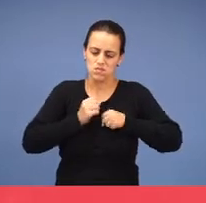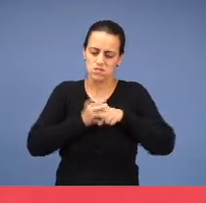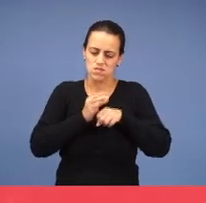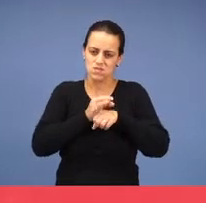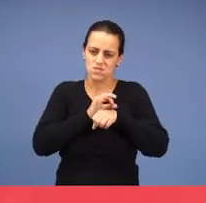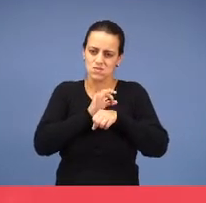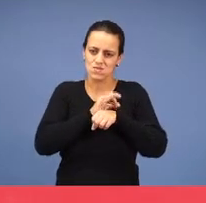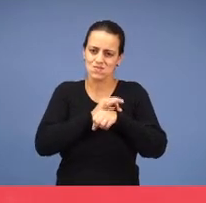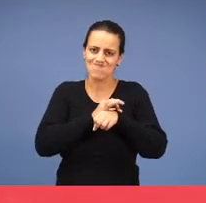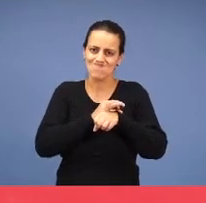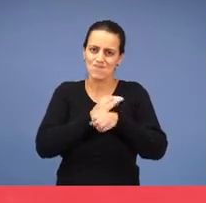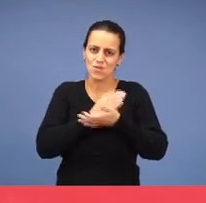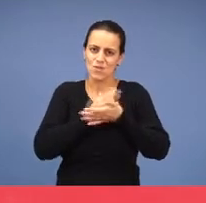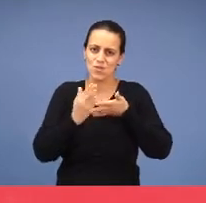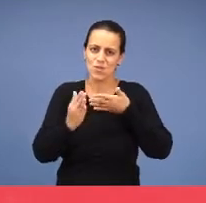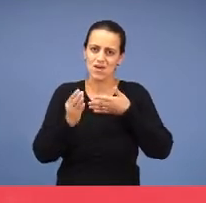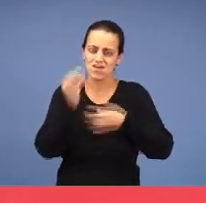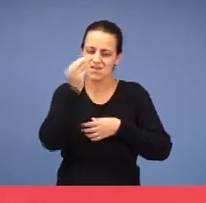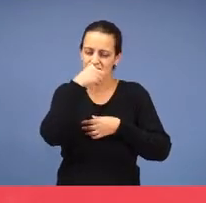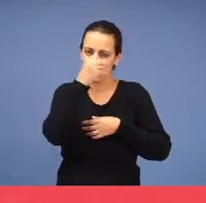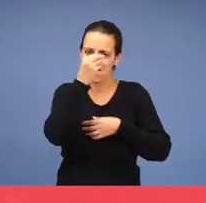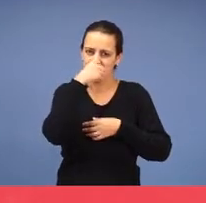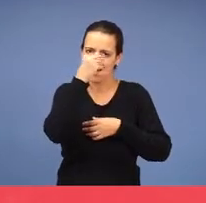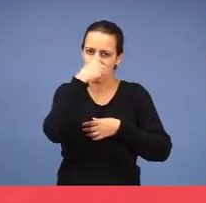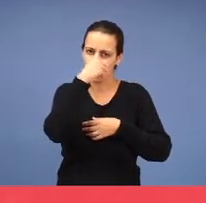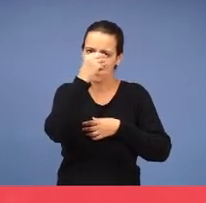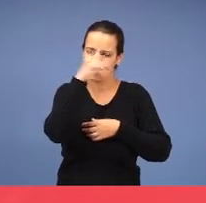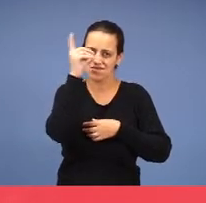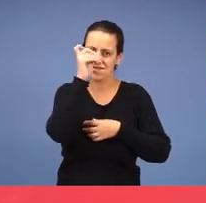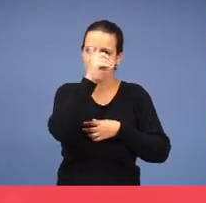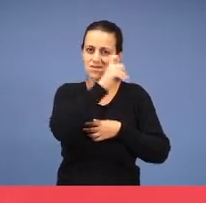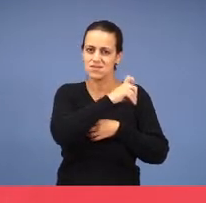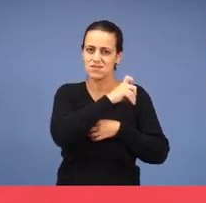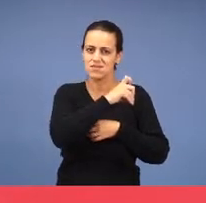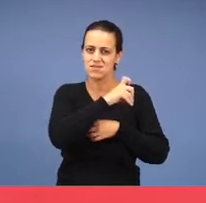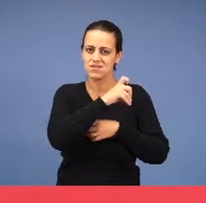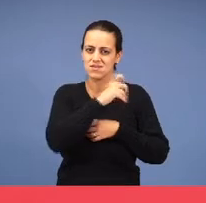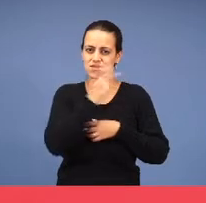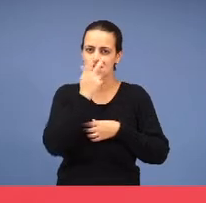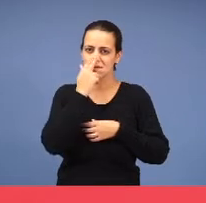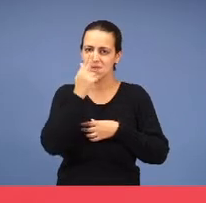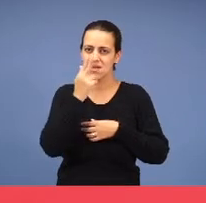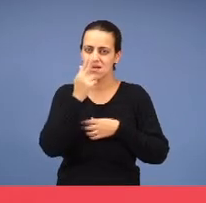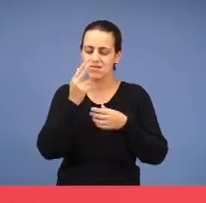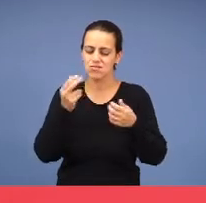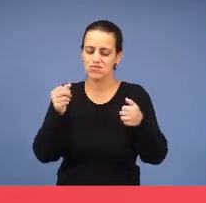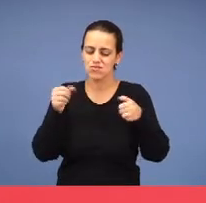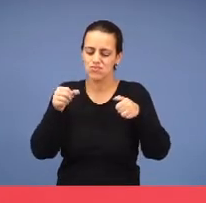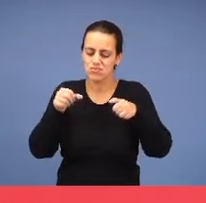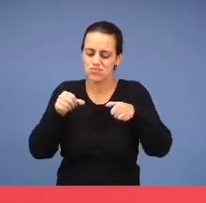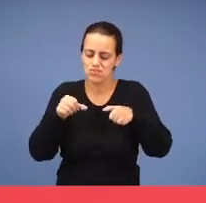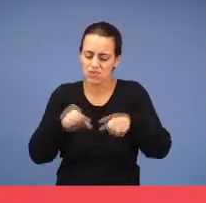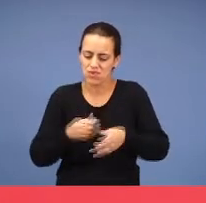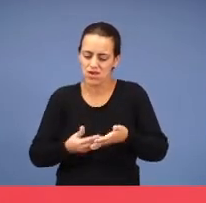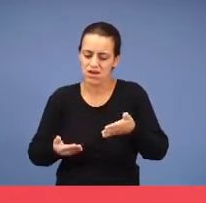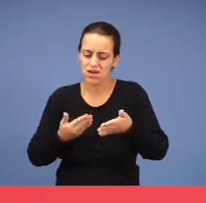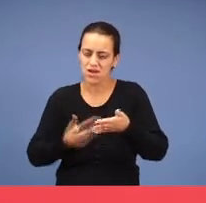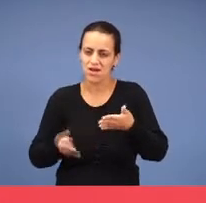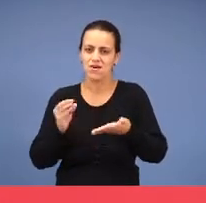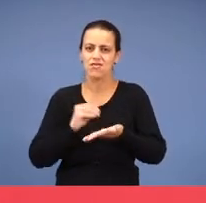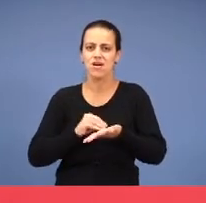é comprometida. Então, você começa a ter um déficit, porque